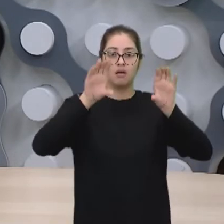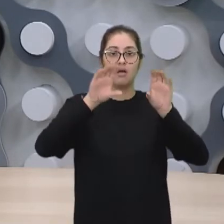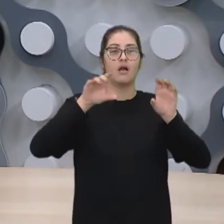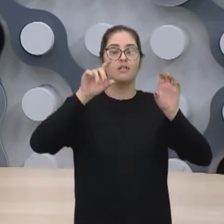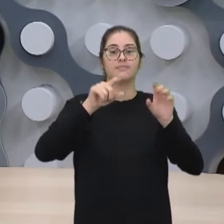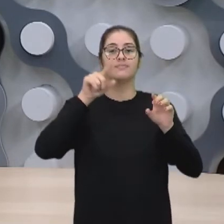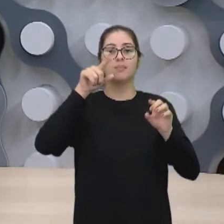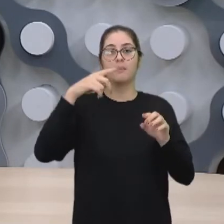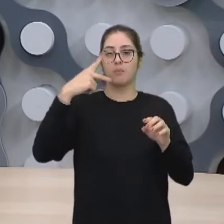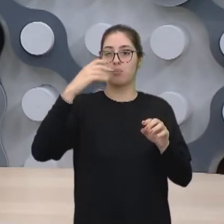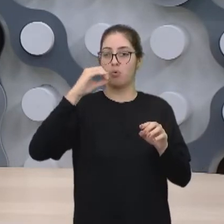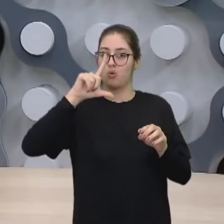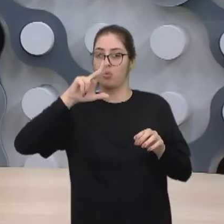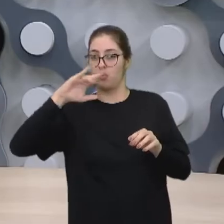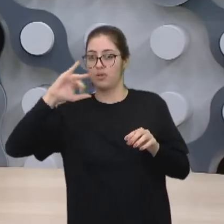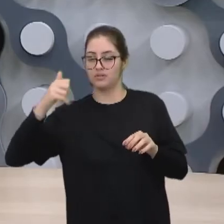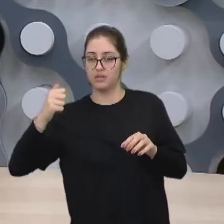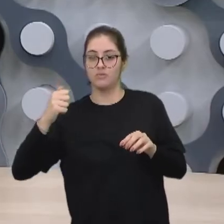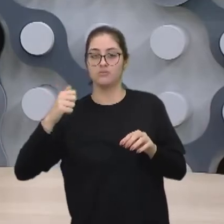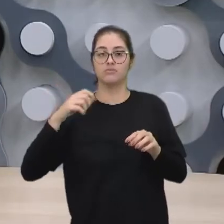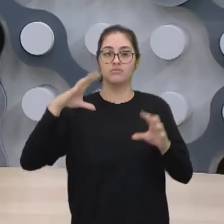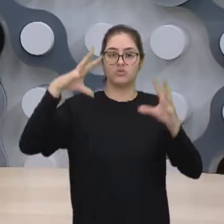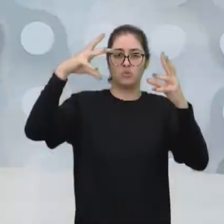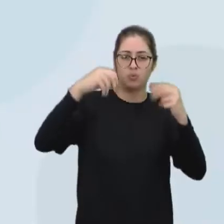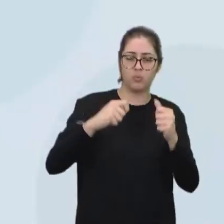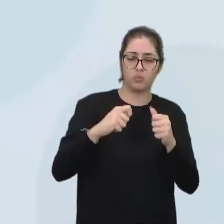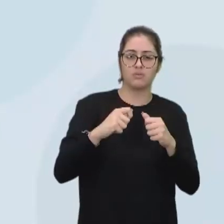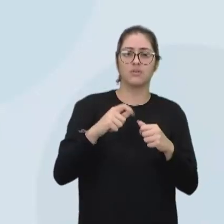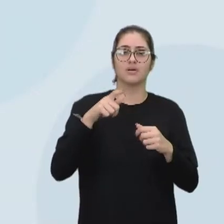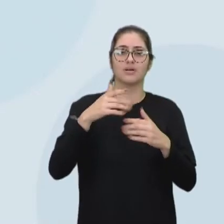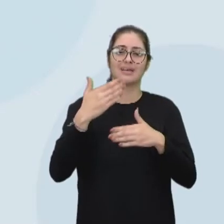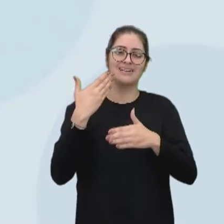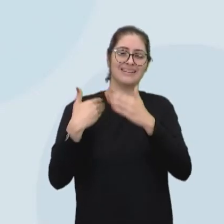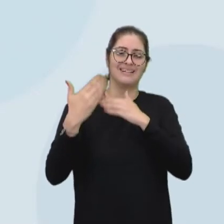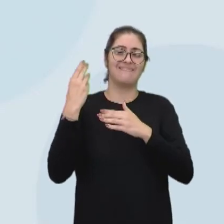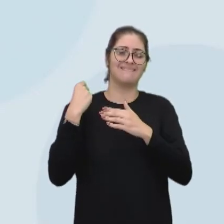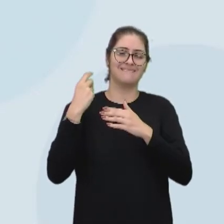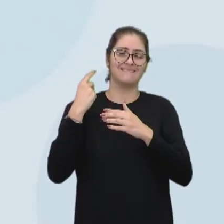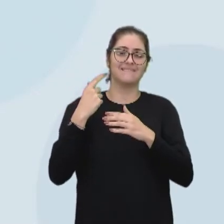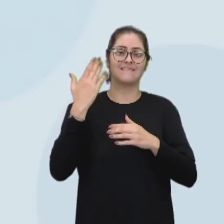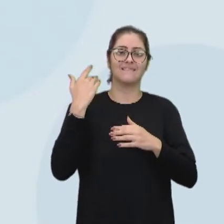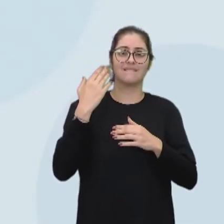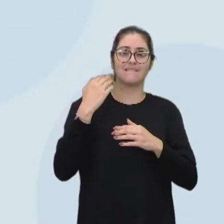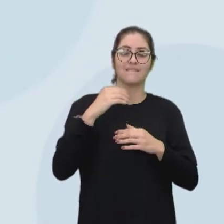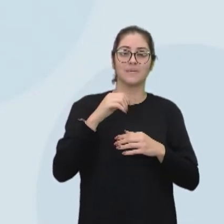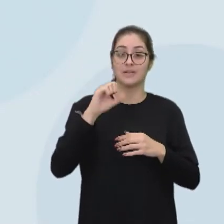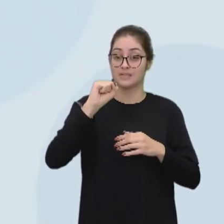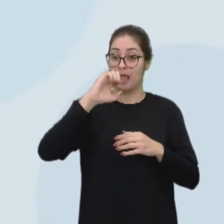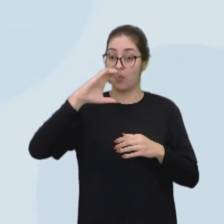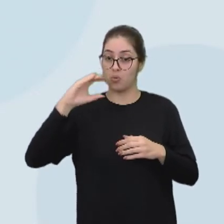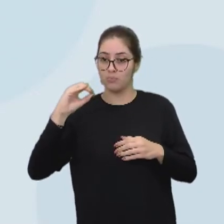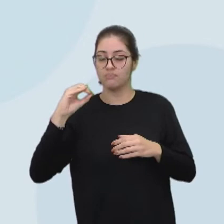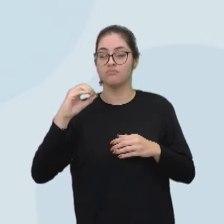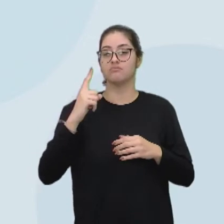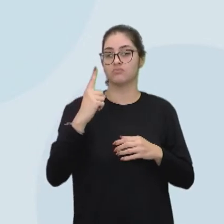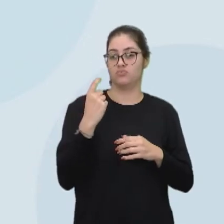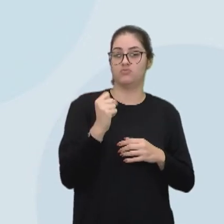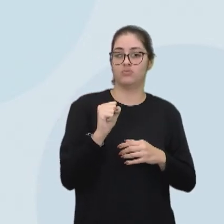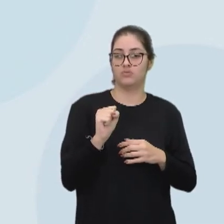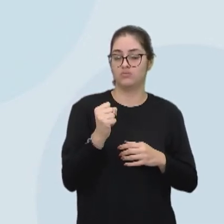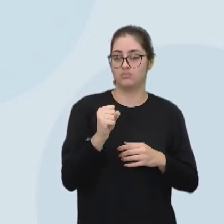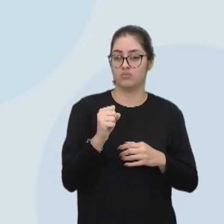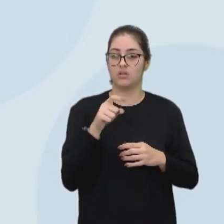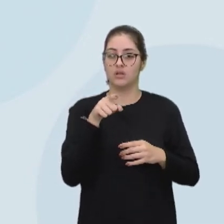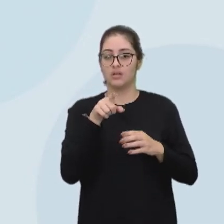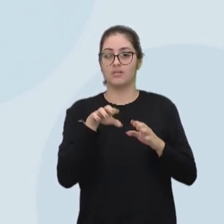né? Principalmente aí no início da Revolução Industrial, em meados do século XVIII. Tá um outro exemplo aí de poluição